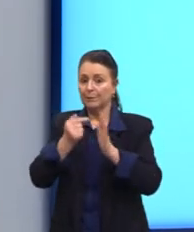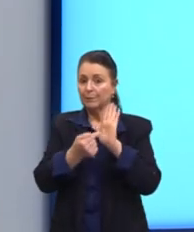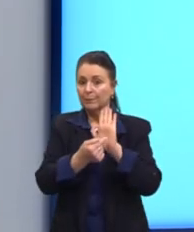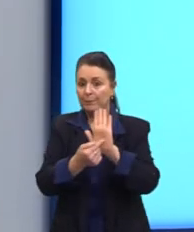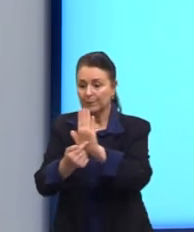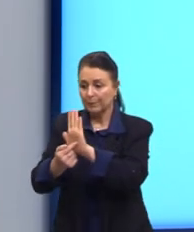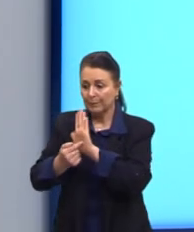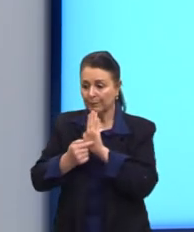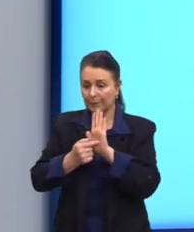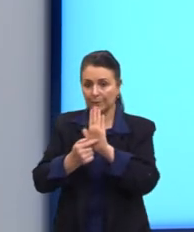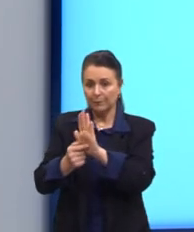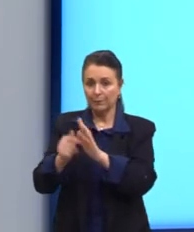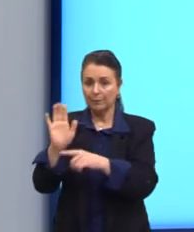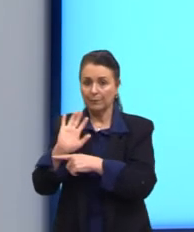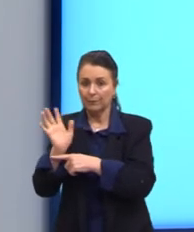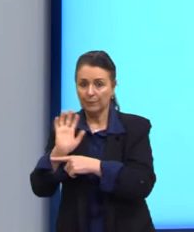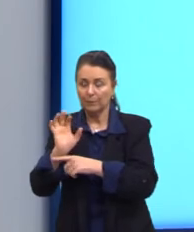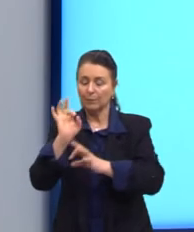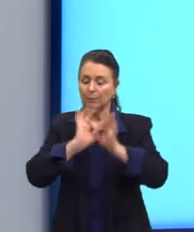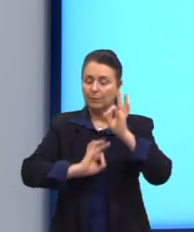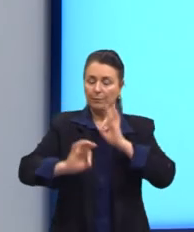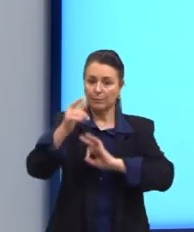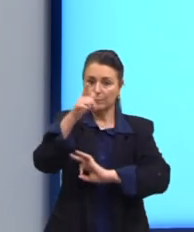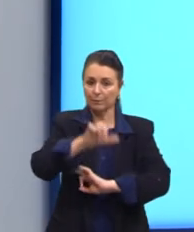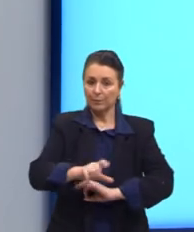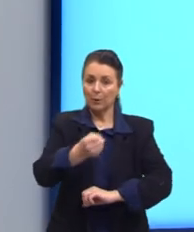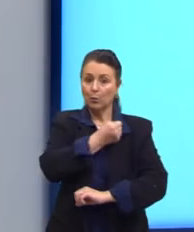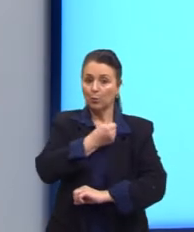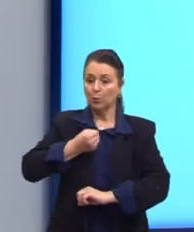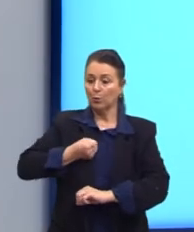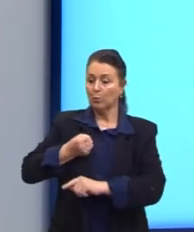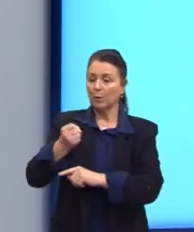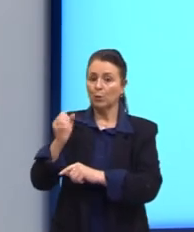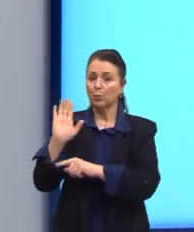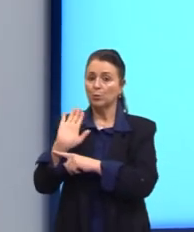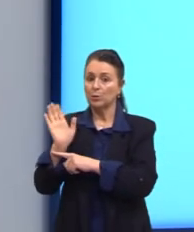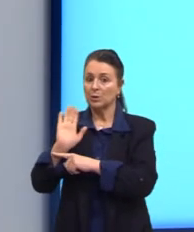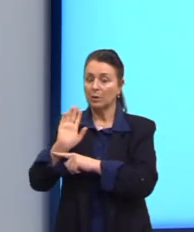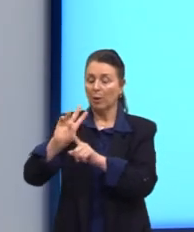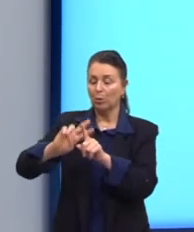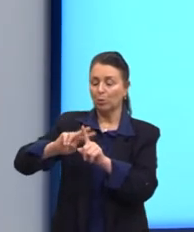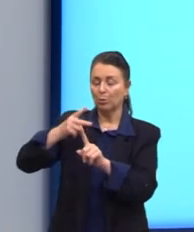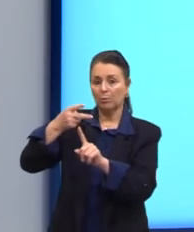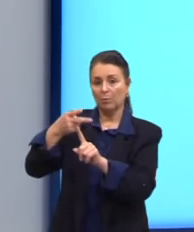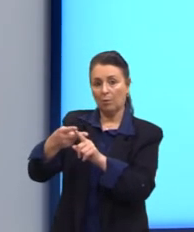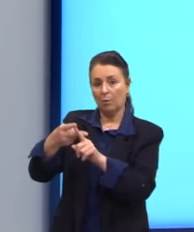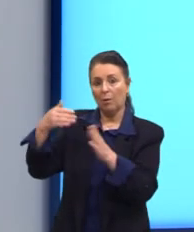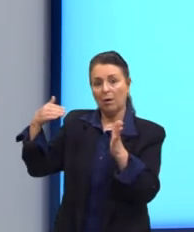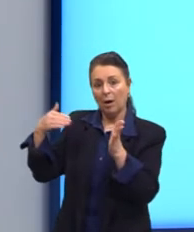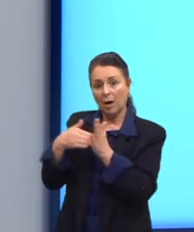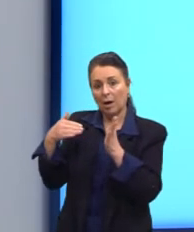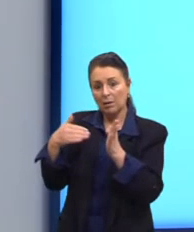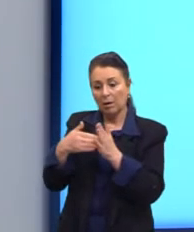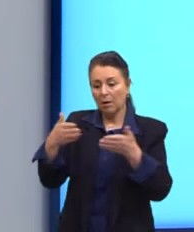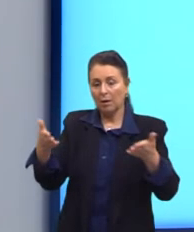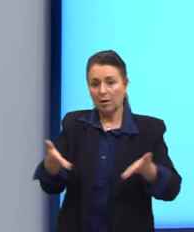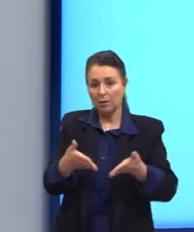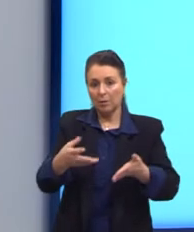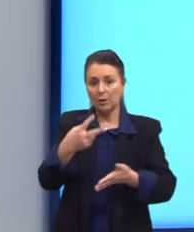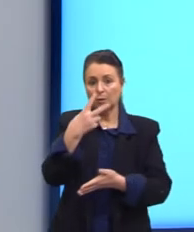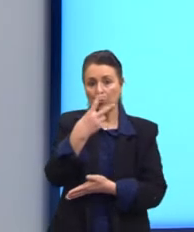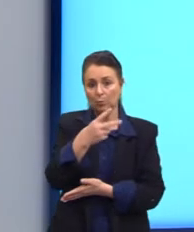se reorganizou o número de cinemas duplicou até chegar as atuais